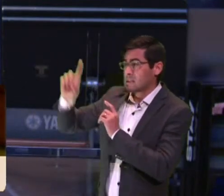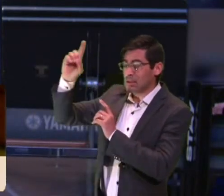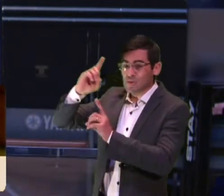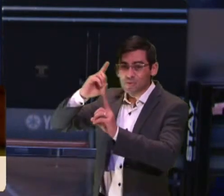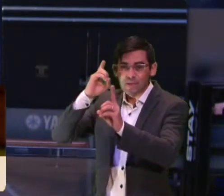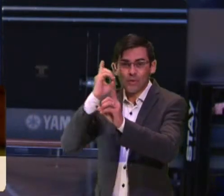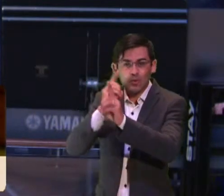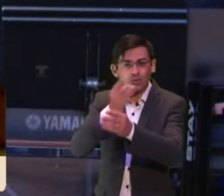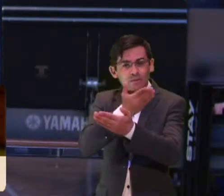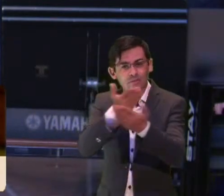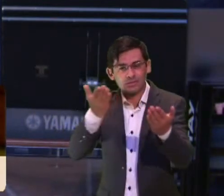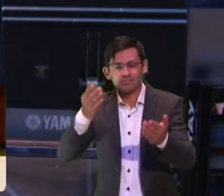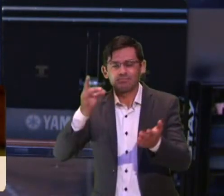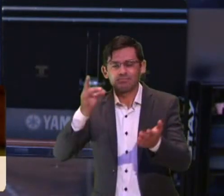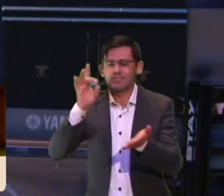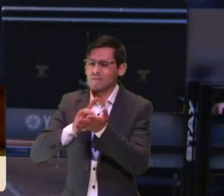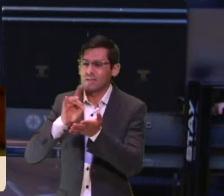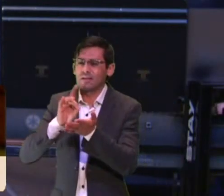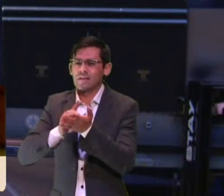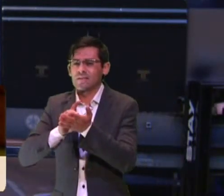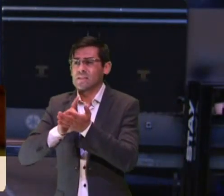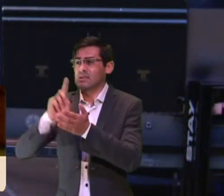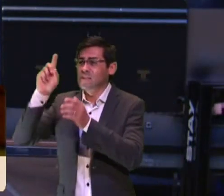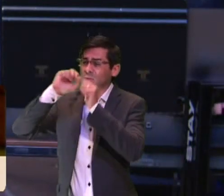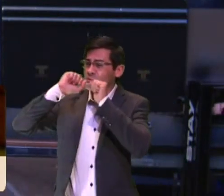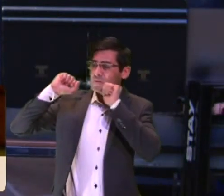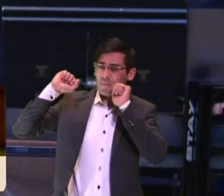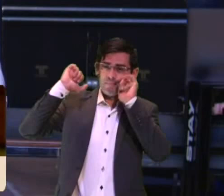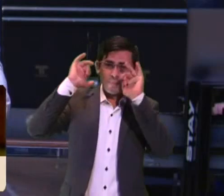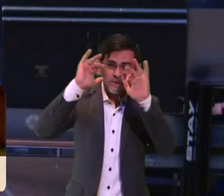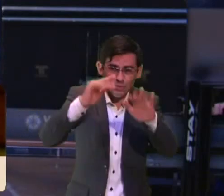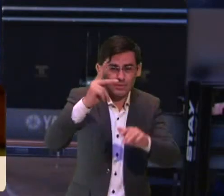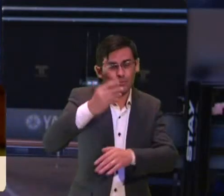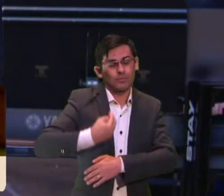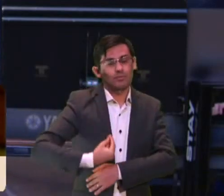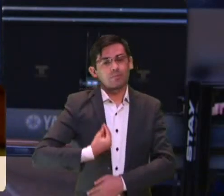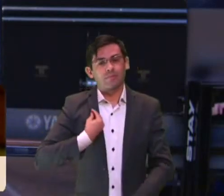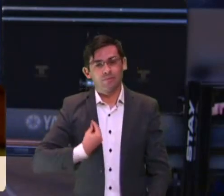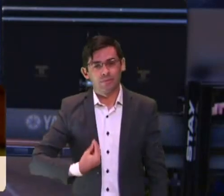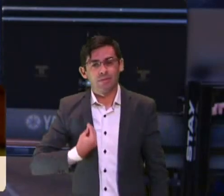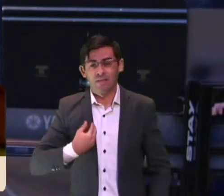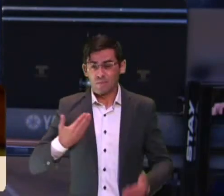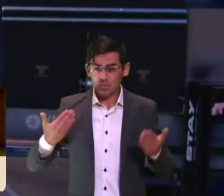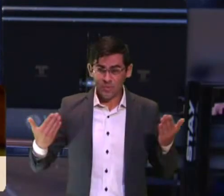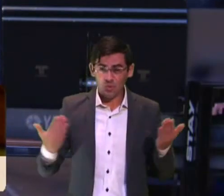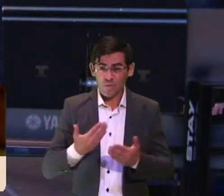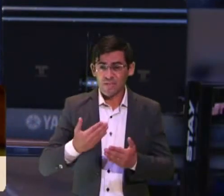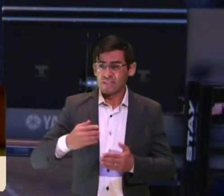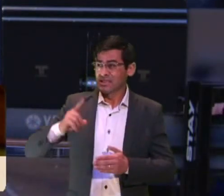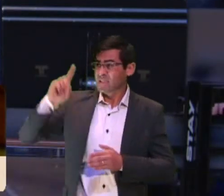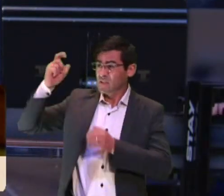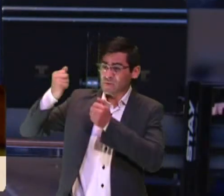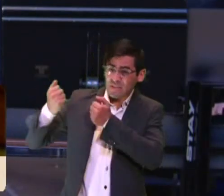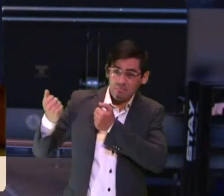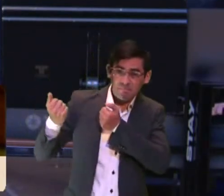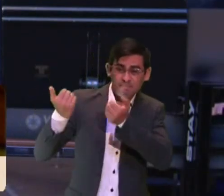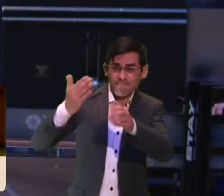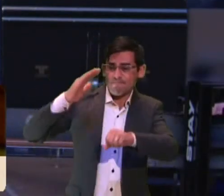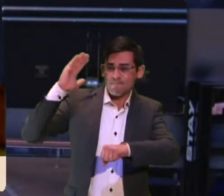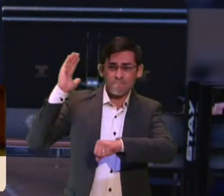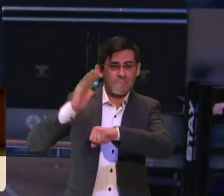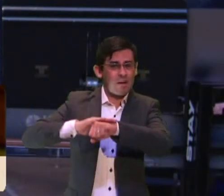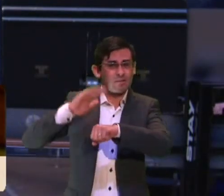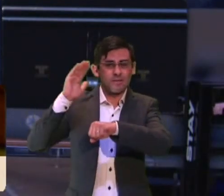os depósitos da graça de Deus sejam renovados sobre a minha e sobre a sua vida. Que Ele derrame mais. Que Ele derrame